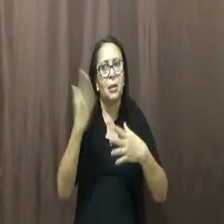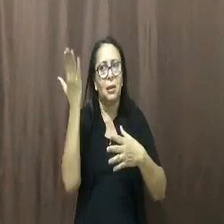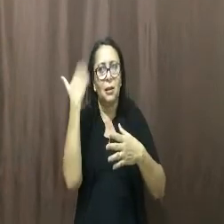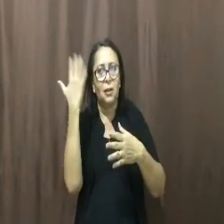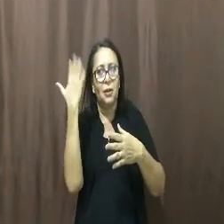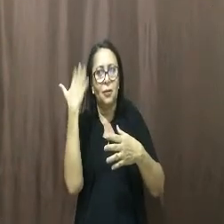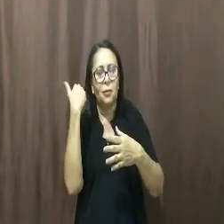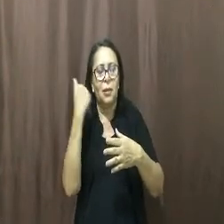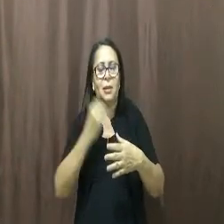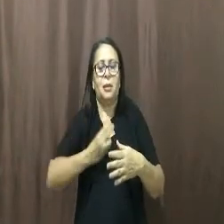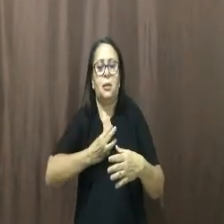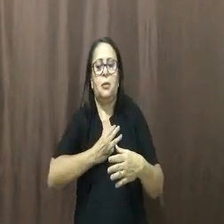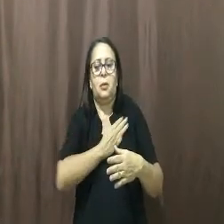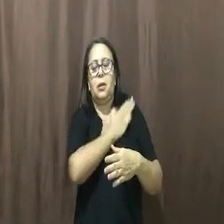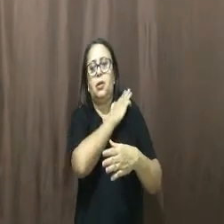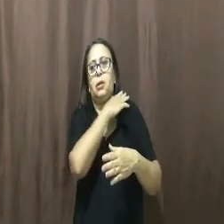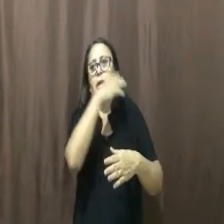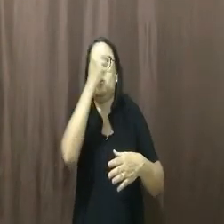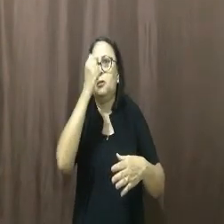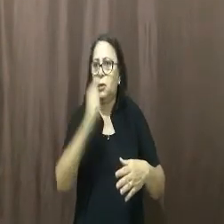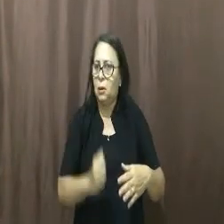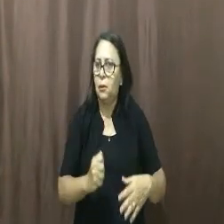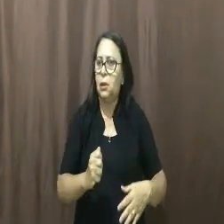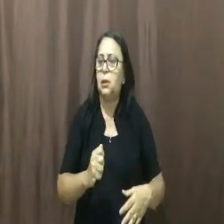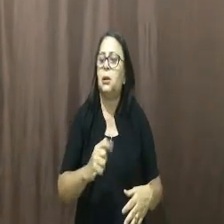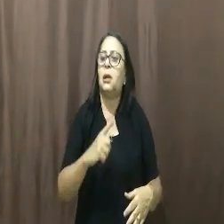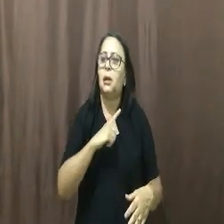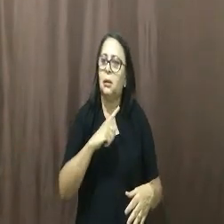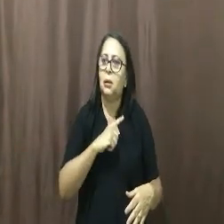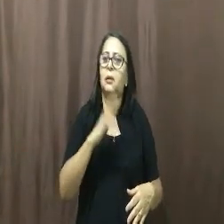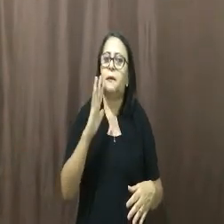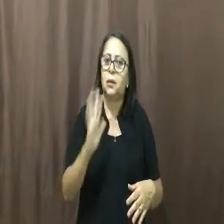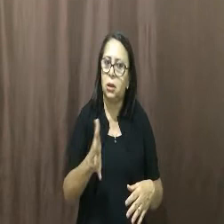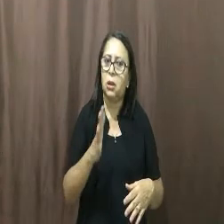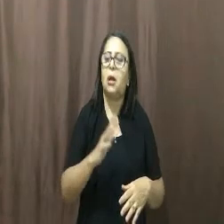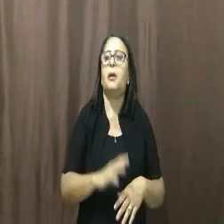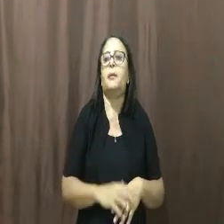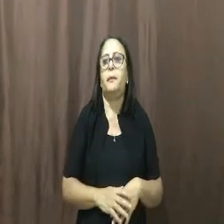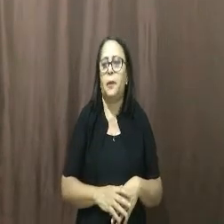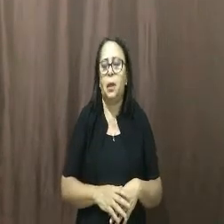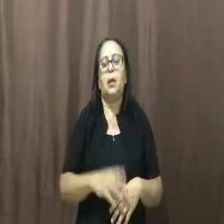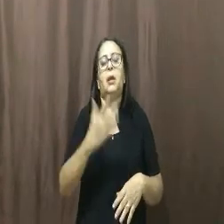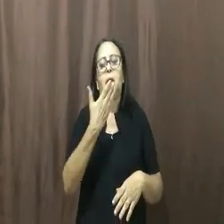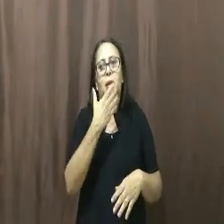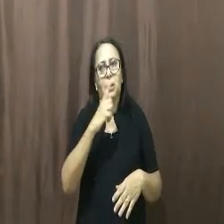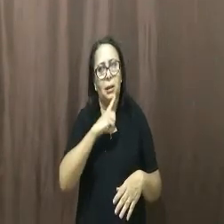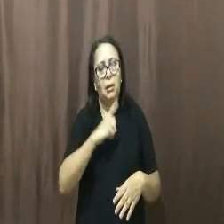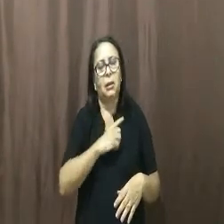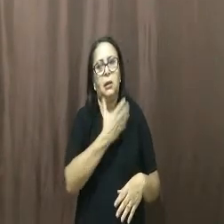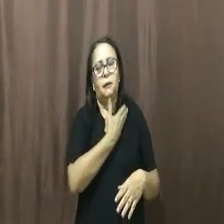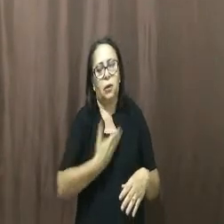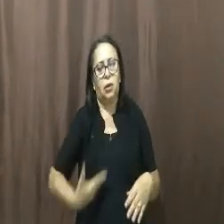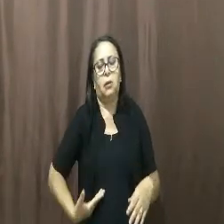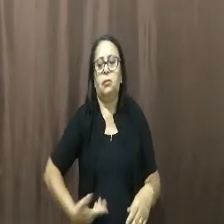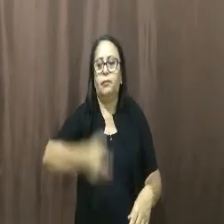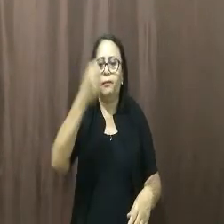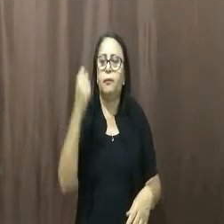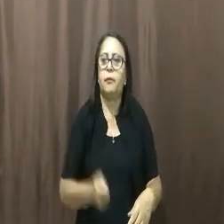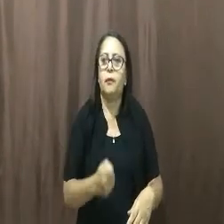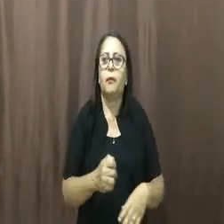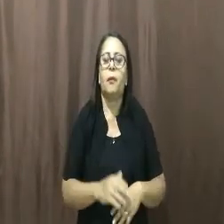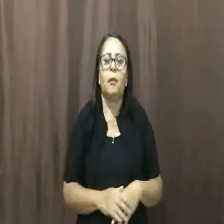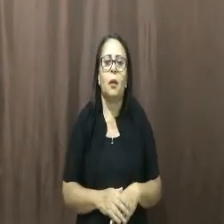brotar dentro da ditadura militar do Brasil. Que aqui a gente fala e denuncia que houve sim ditadura